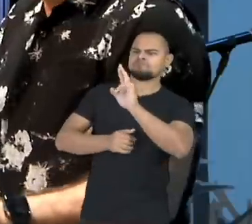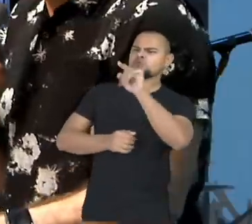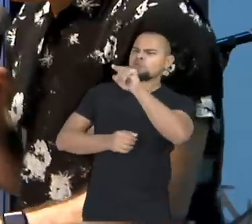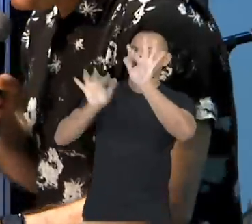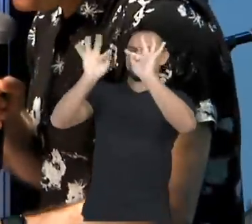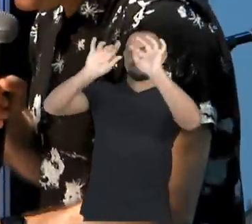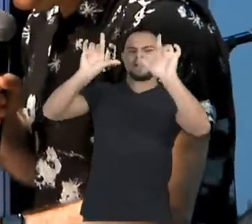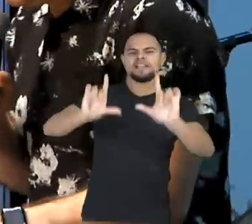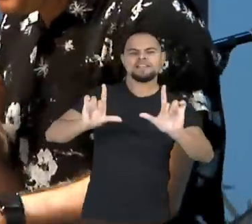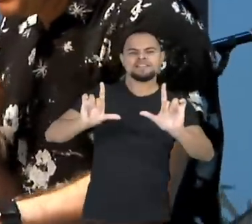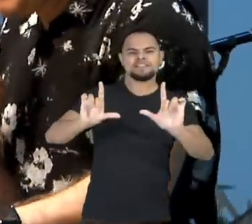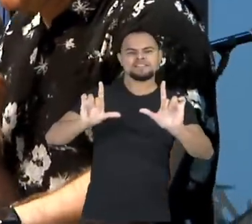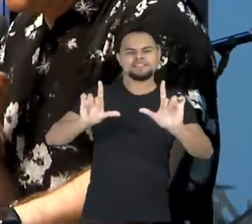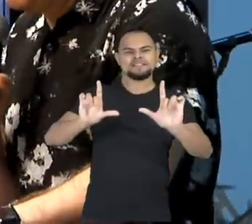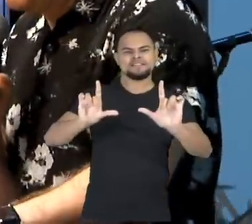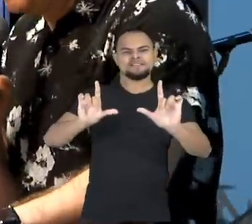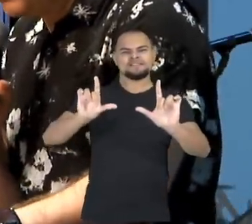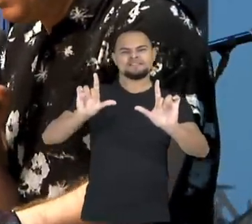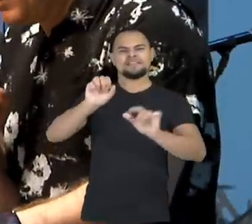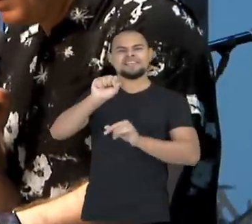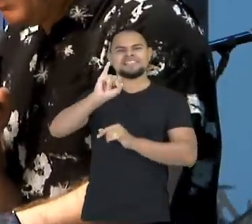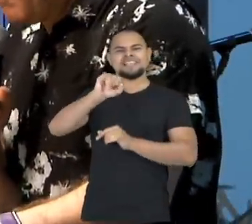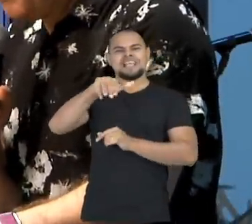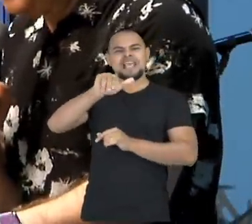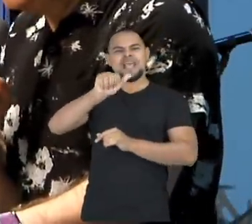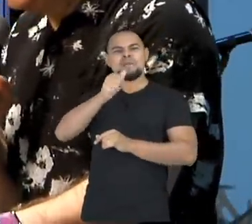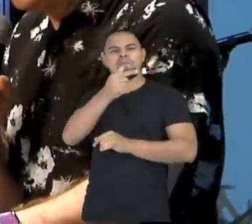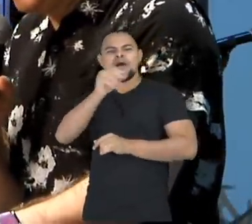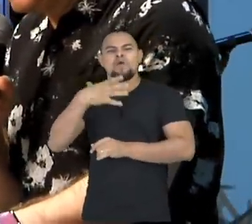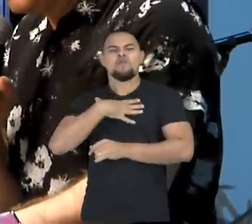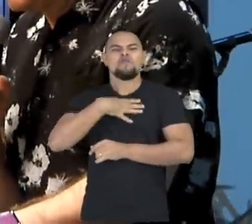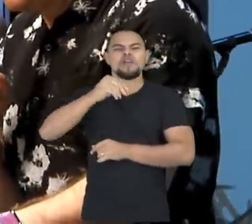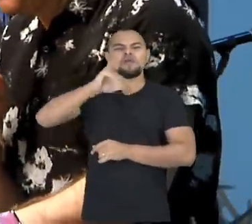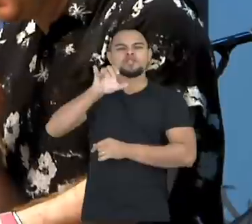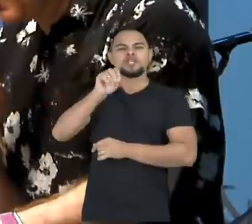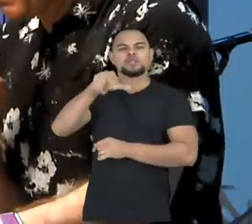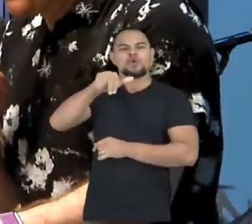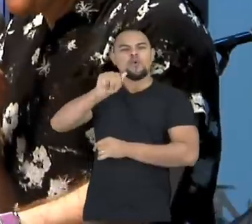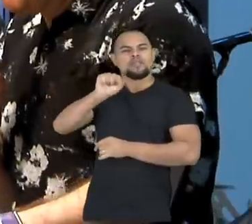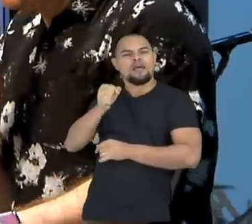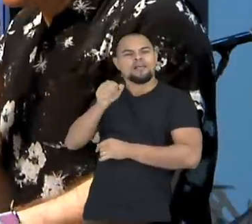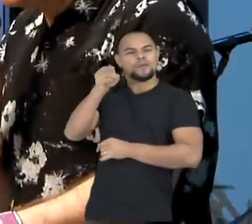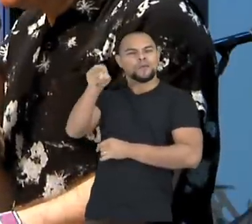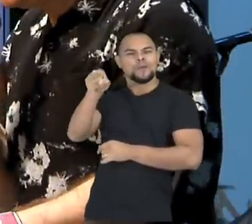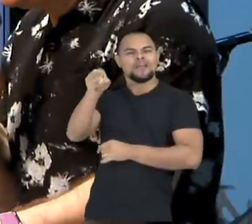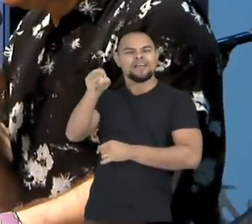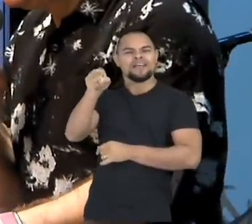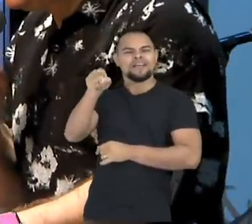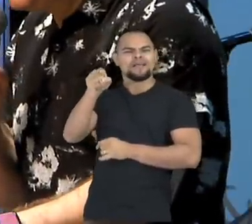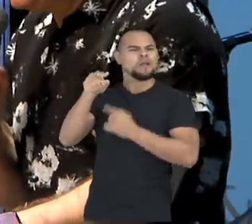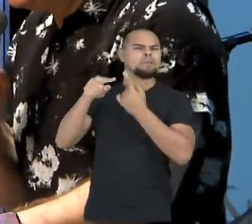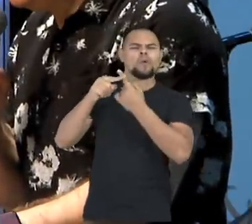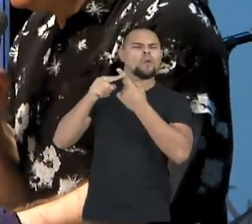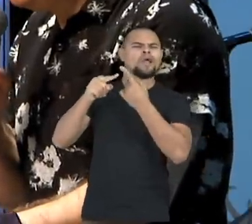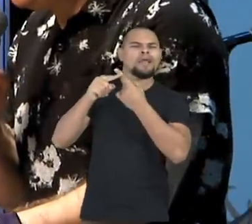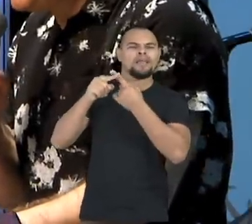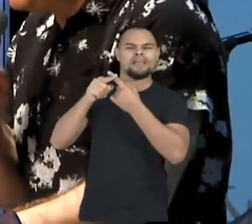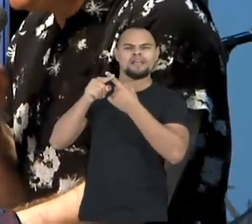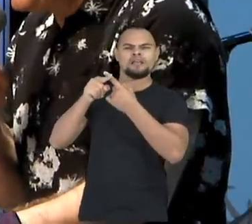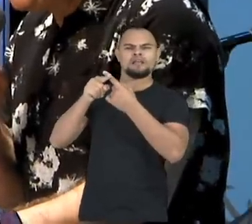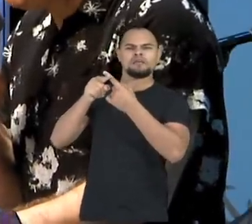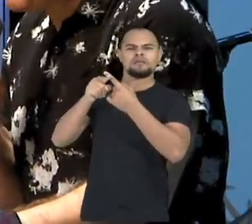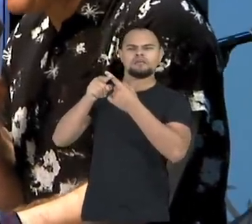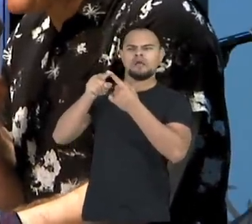você, Simão, filho de Jonas, porque isso não lhe